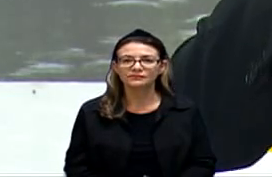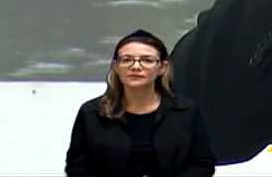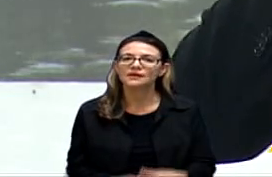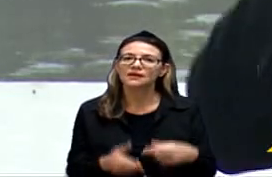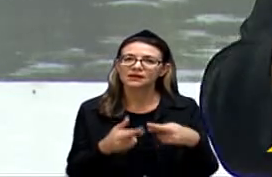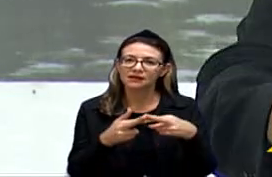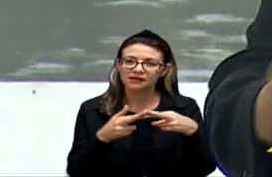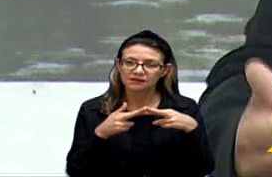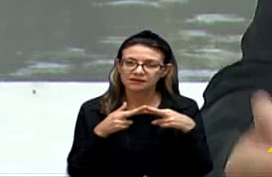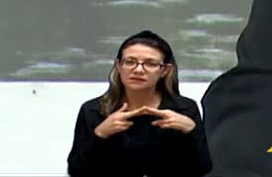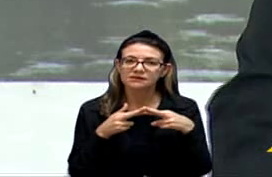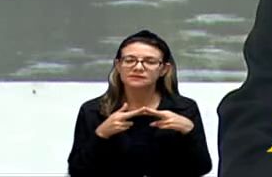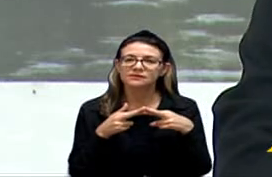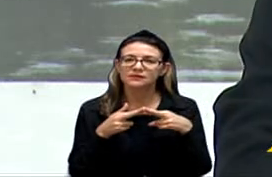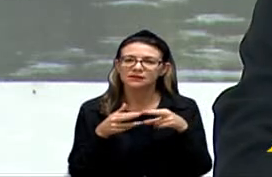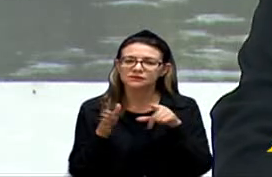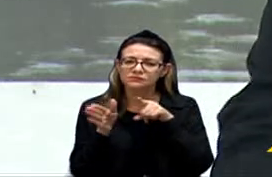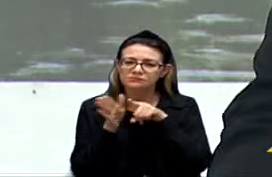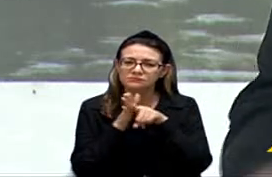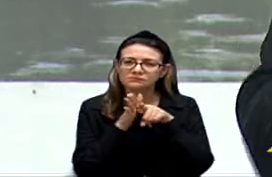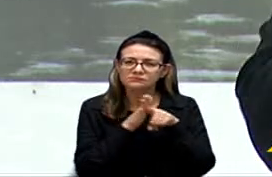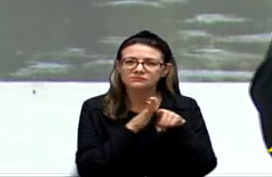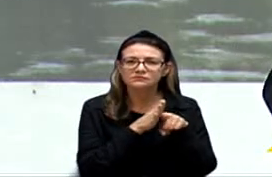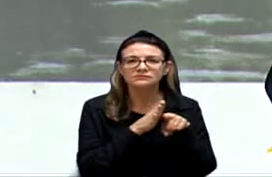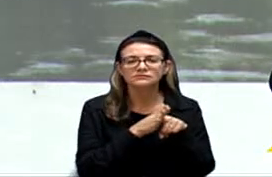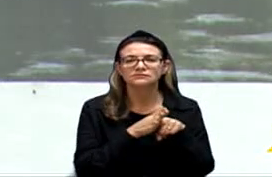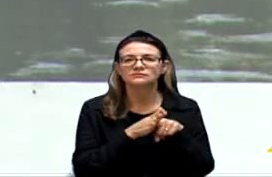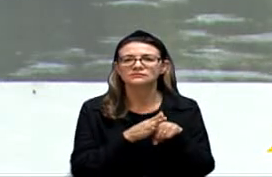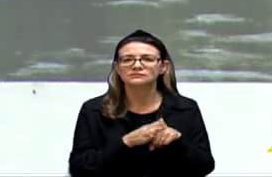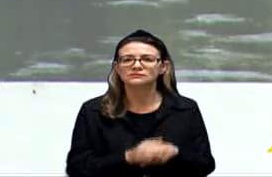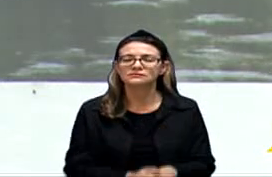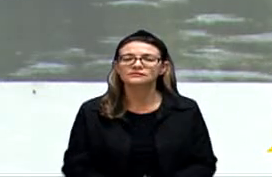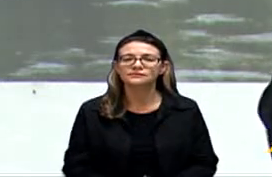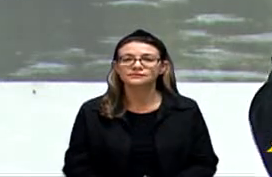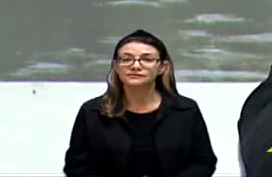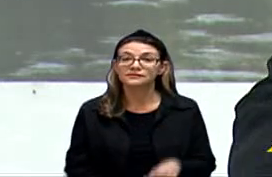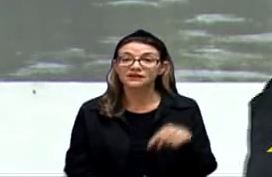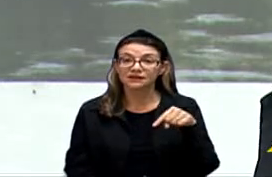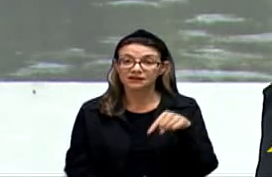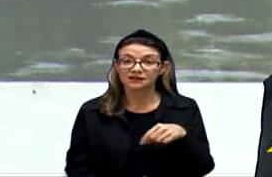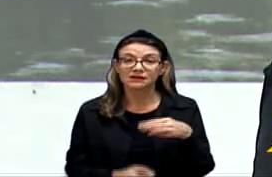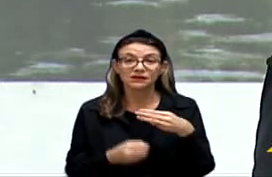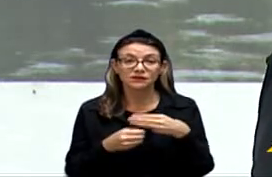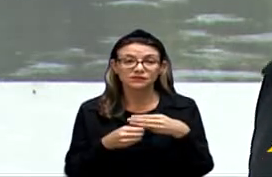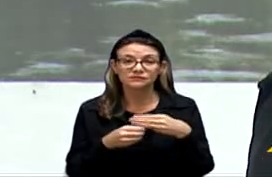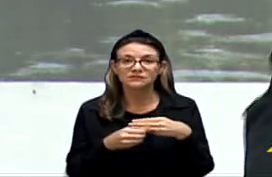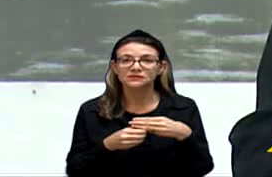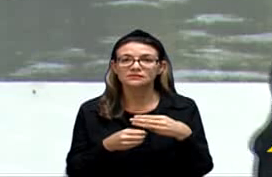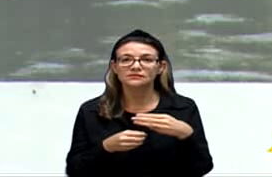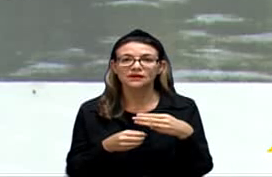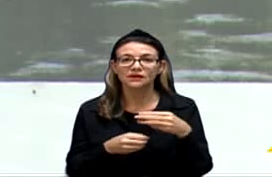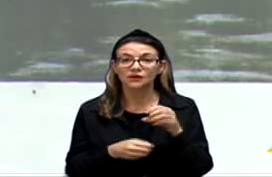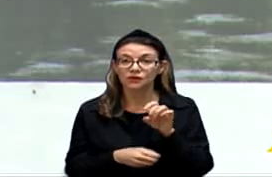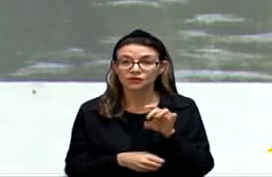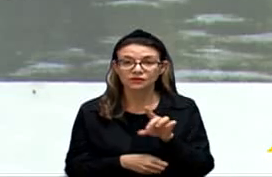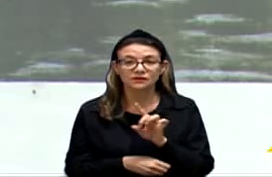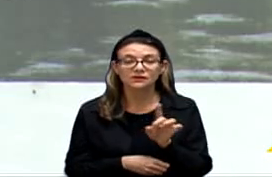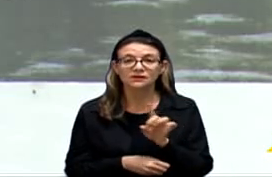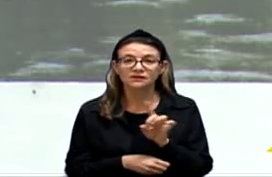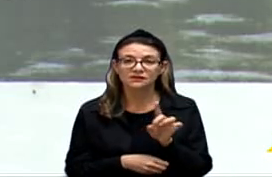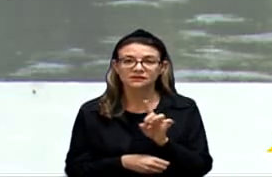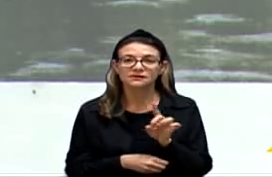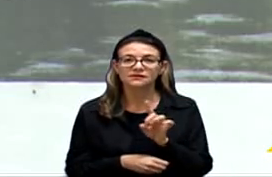desses momentos que estamos passando não não só aqui no nível municipal mas estamos passando por problemas de